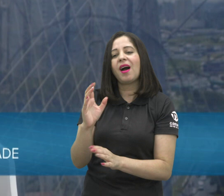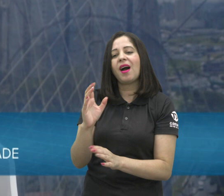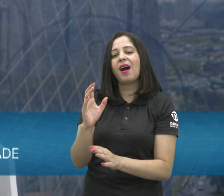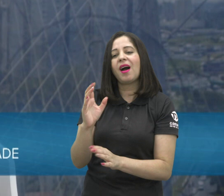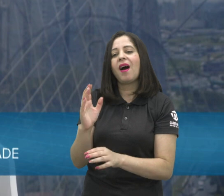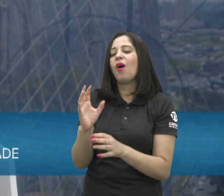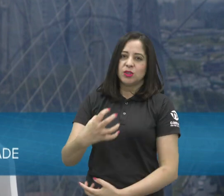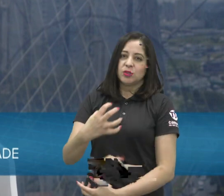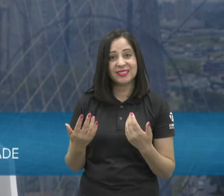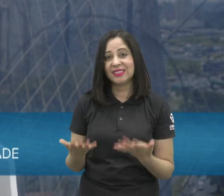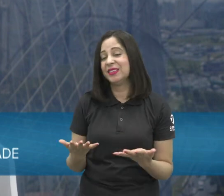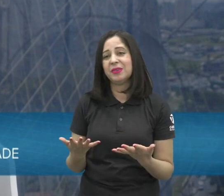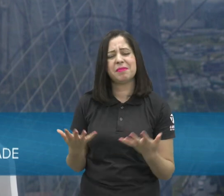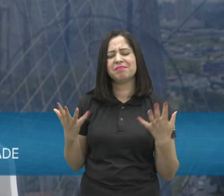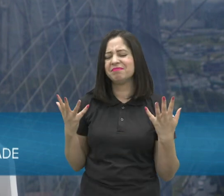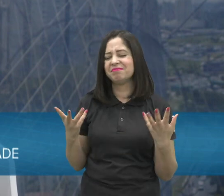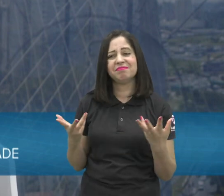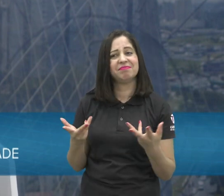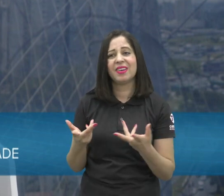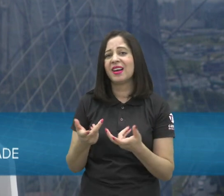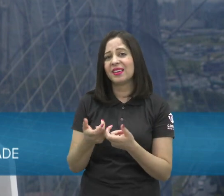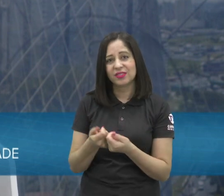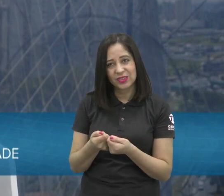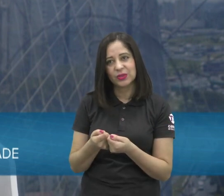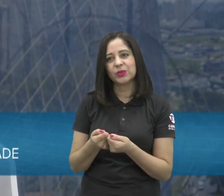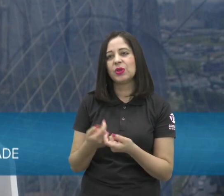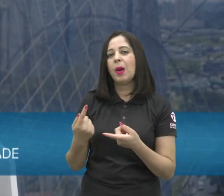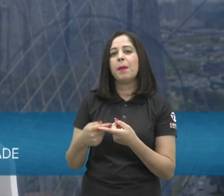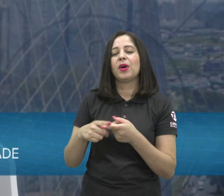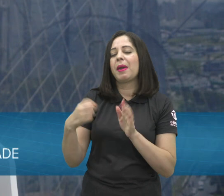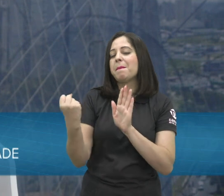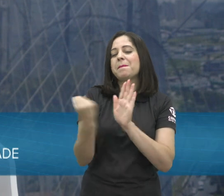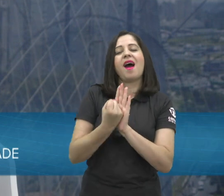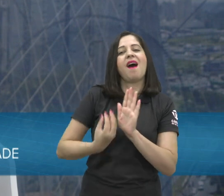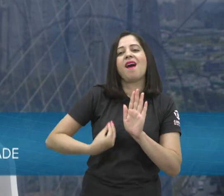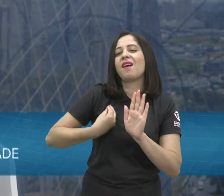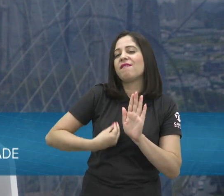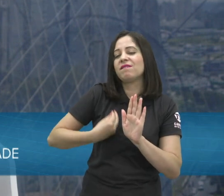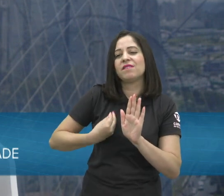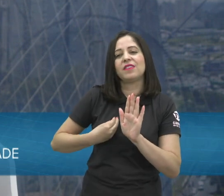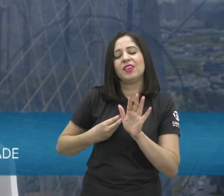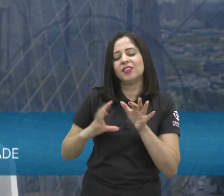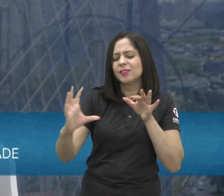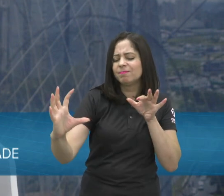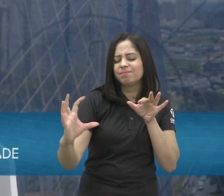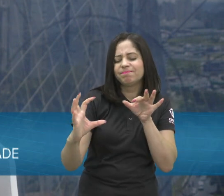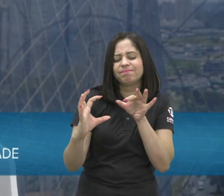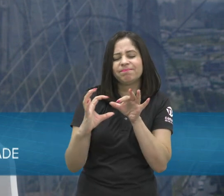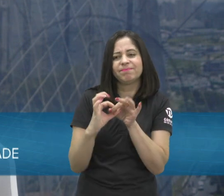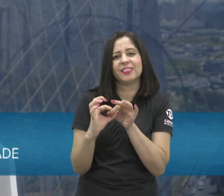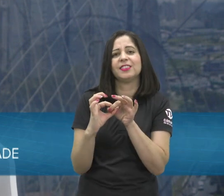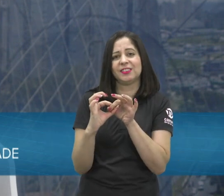E isso assim, você constrói uma história, você constrói um vínculo, você consegue realmente fazer uma